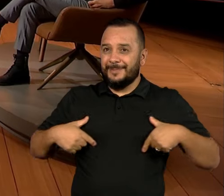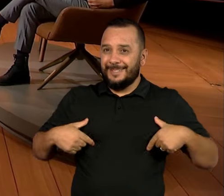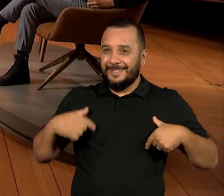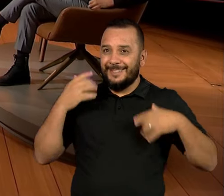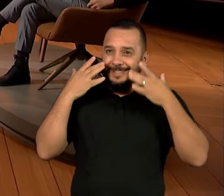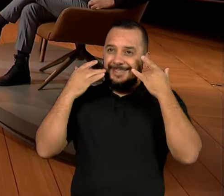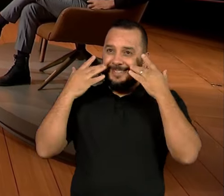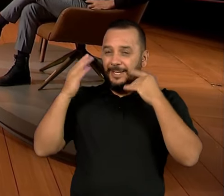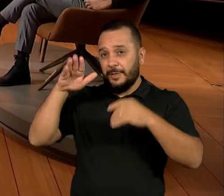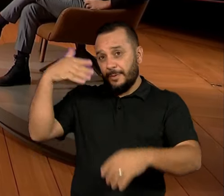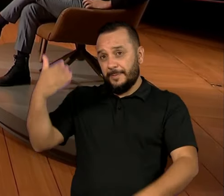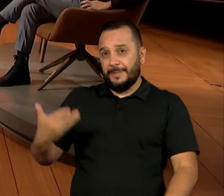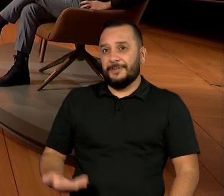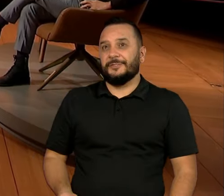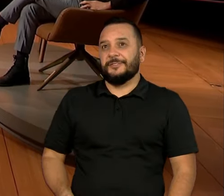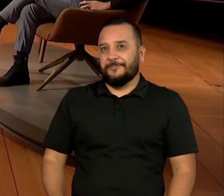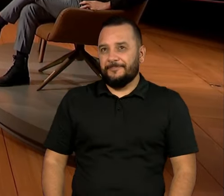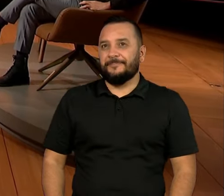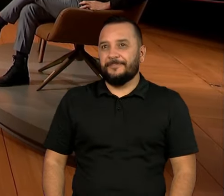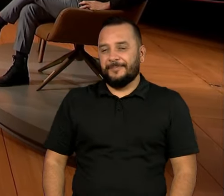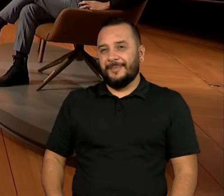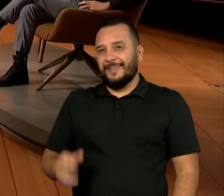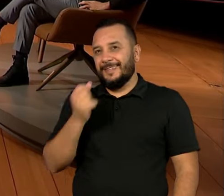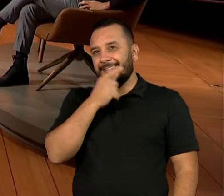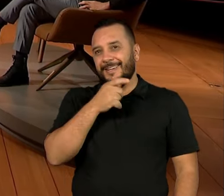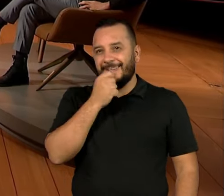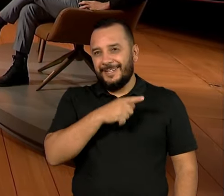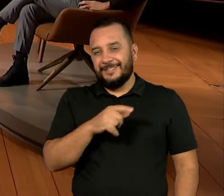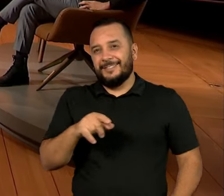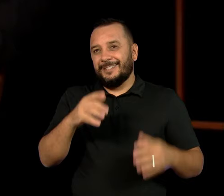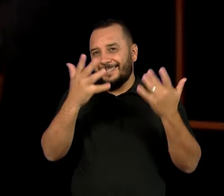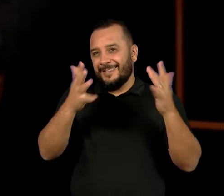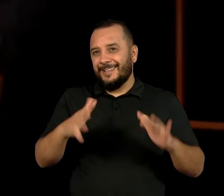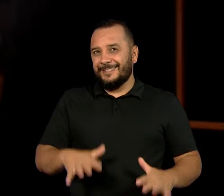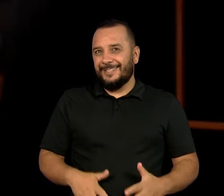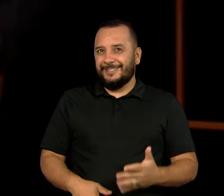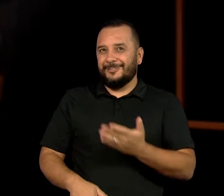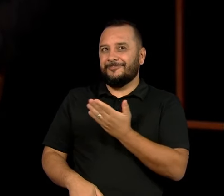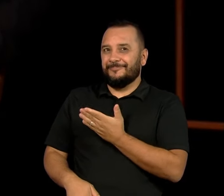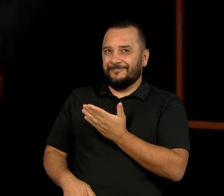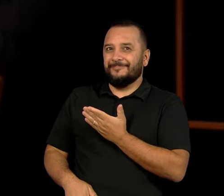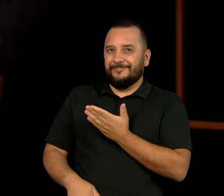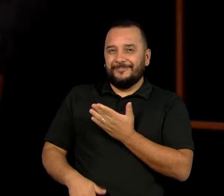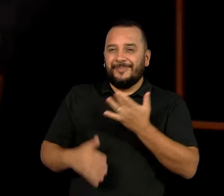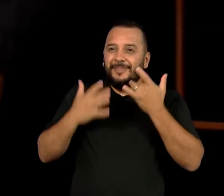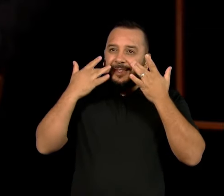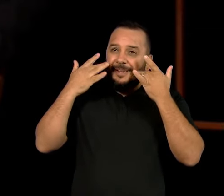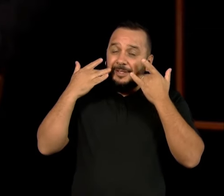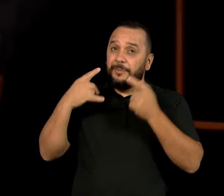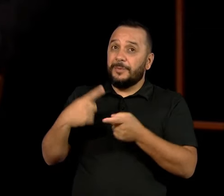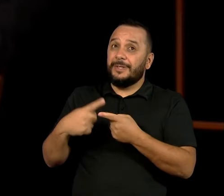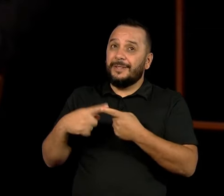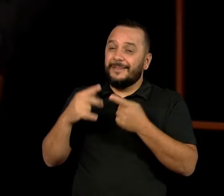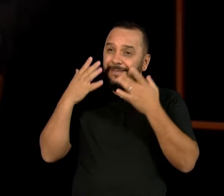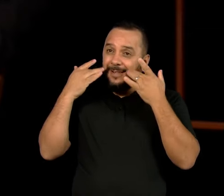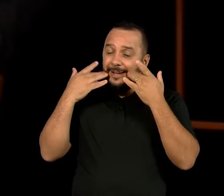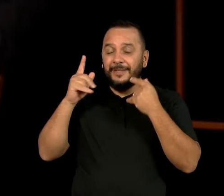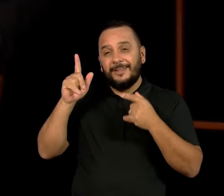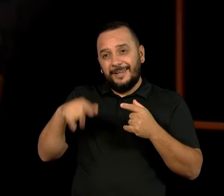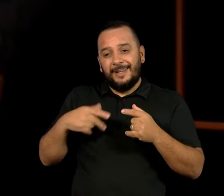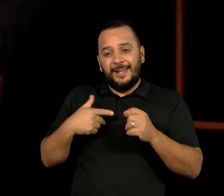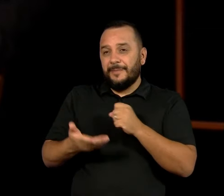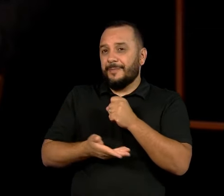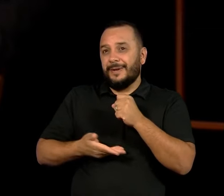aqui, homenageando, né, a comédia e a tragédia, essas figuras clássicas do teatro, porque o teatro é a raiz,